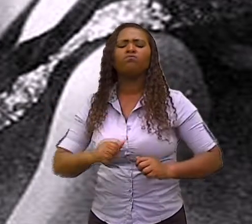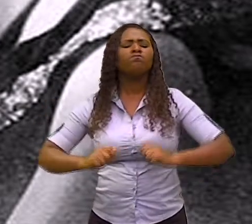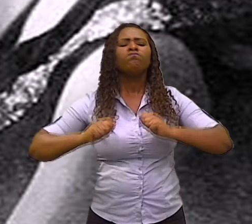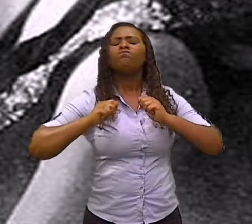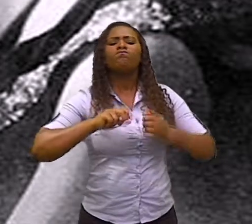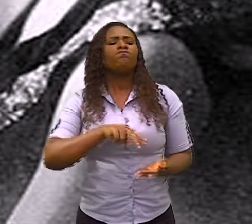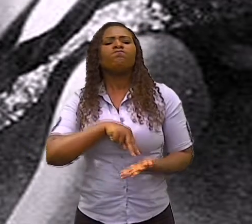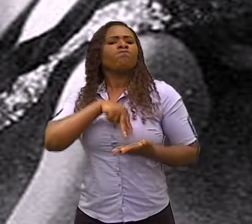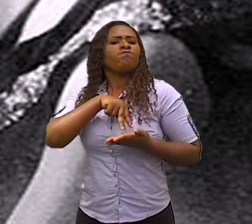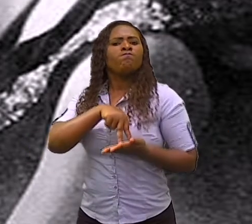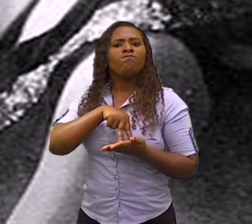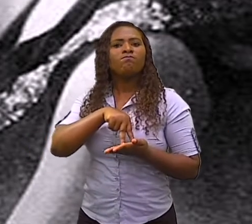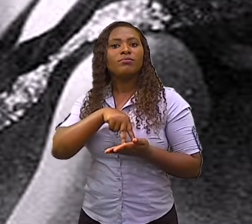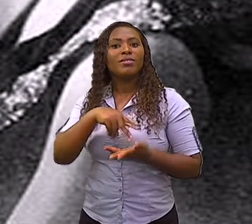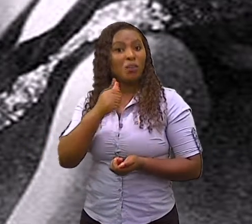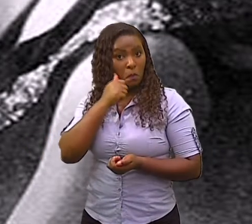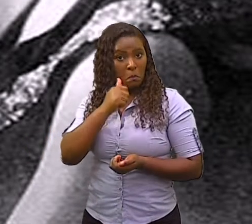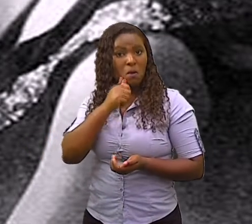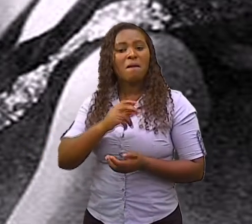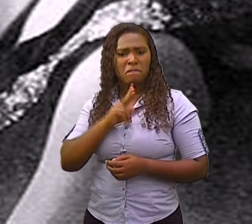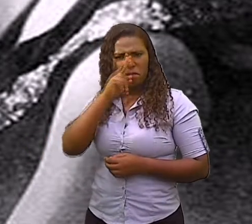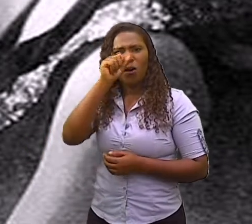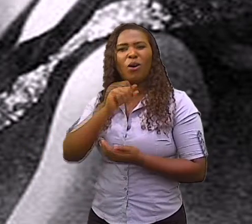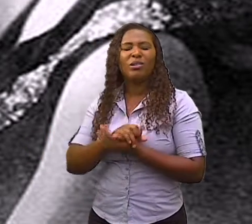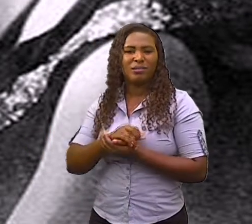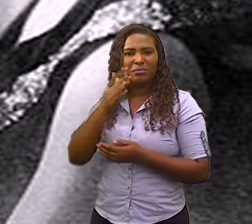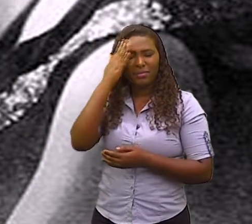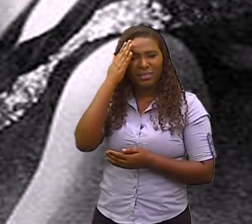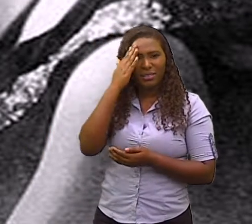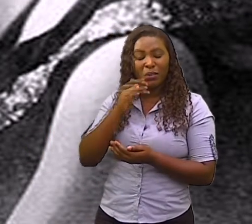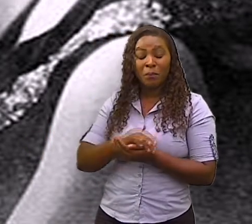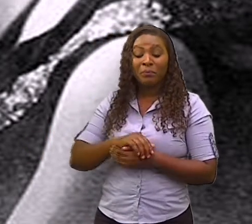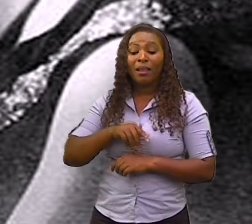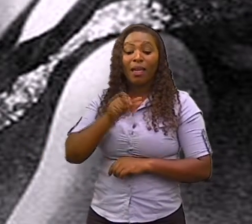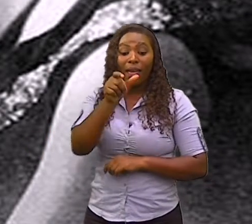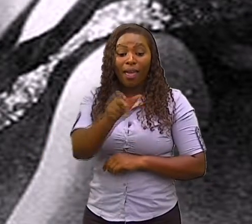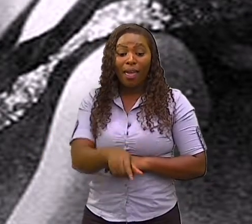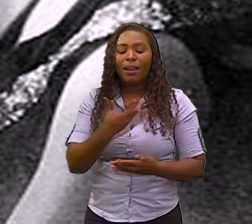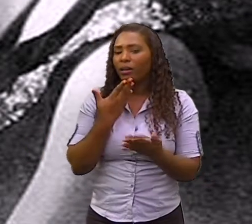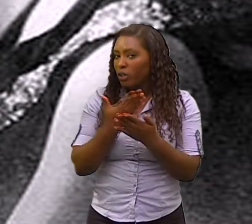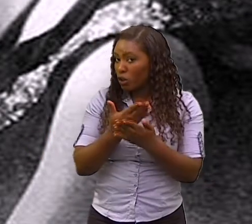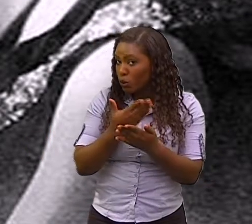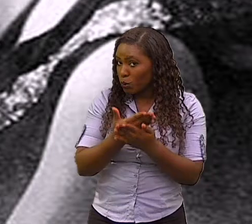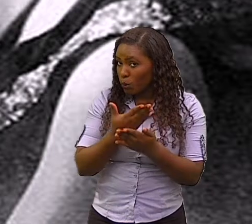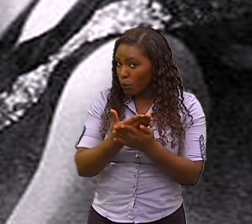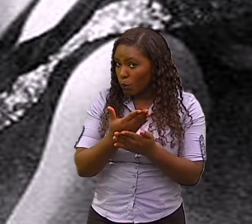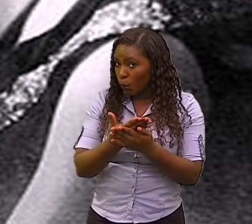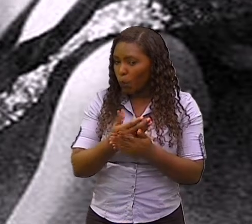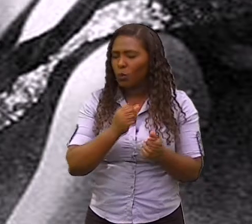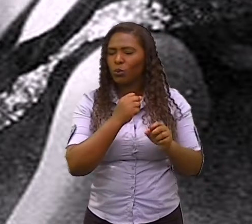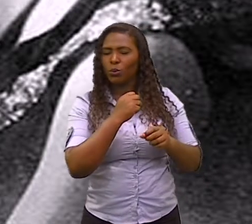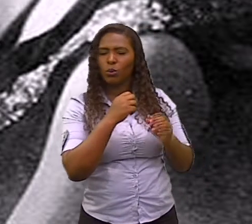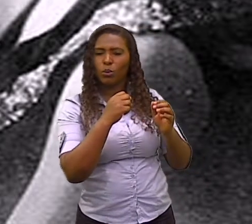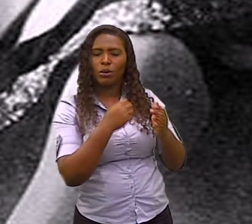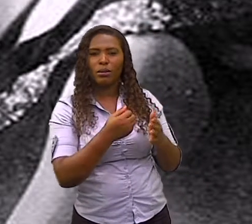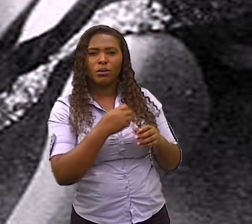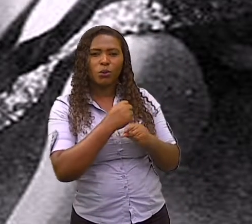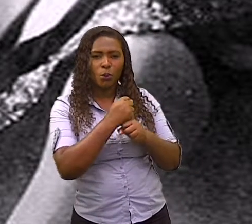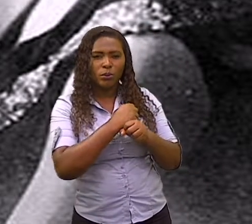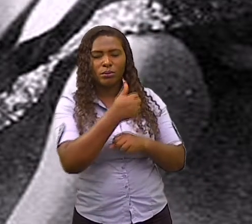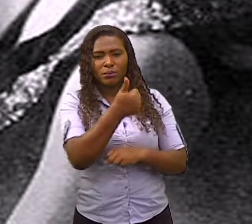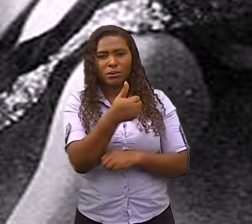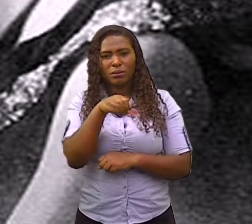de desenho e pintura no ateliê de Pedro Alexandrino, já em 1918, onde conheceu